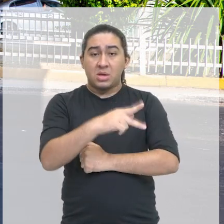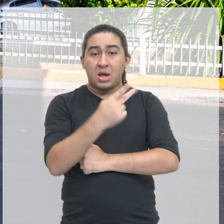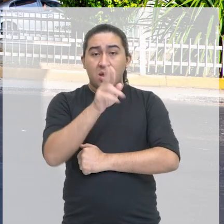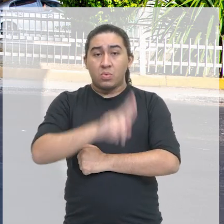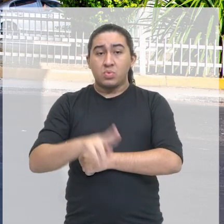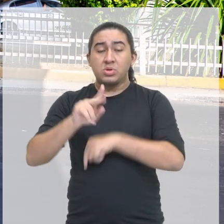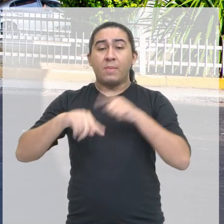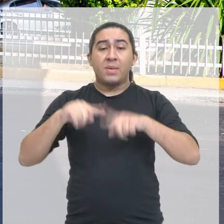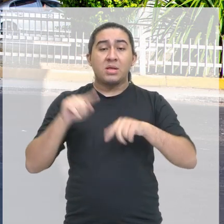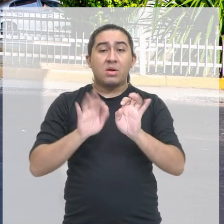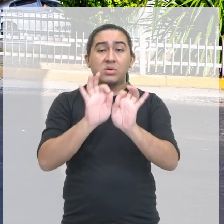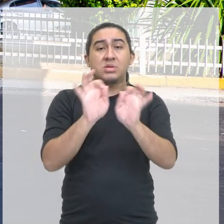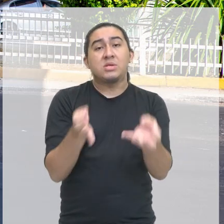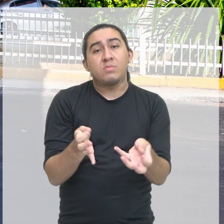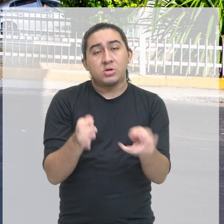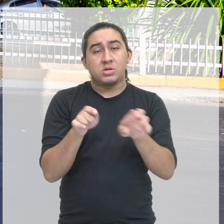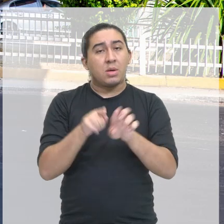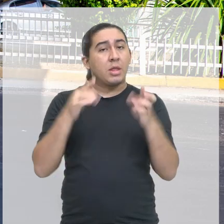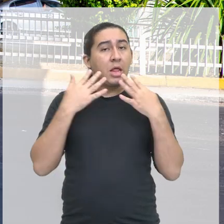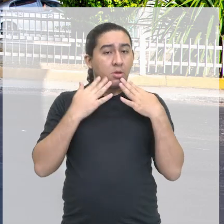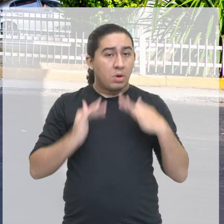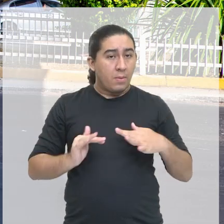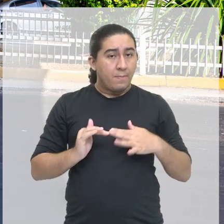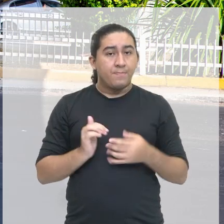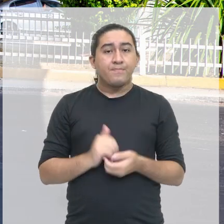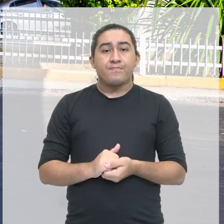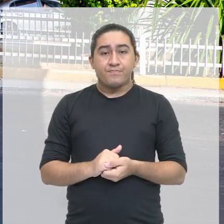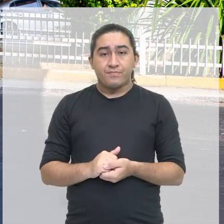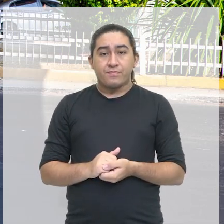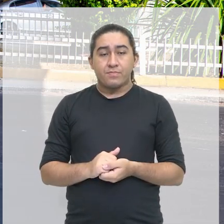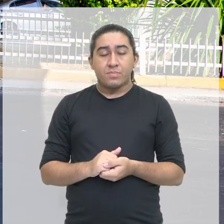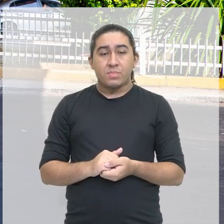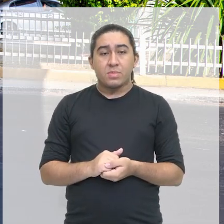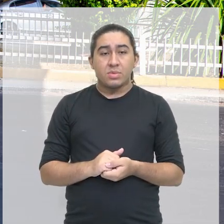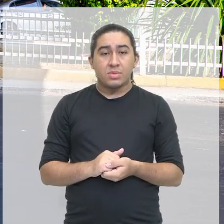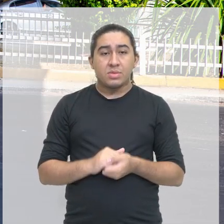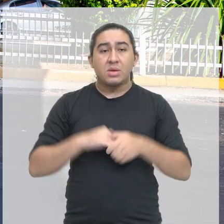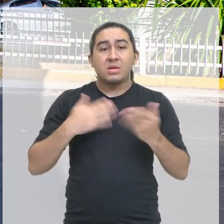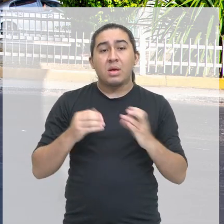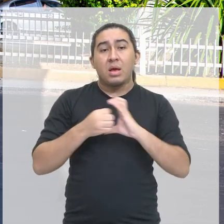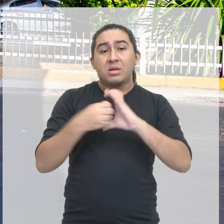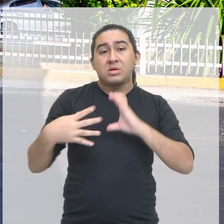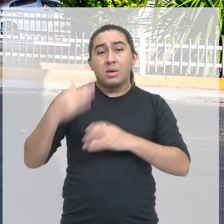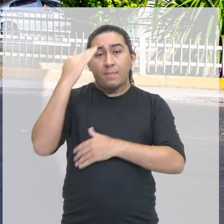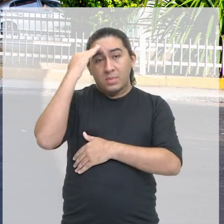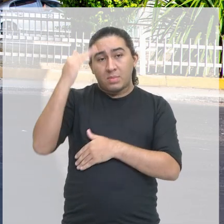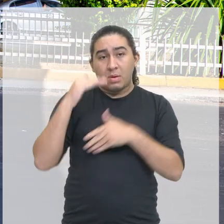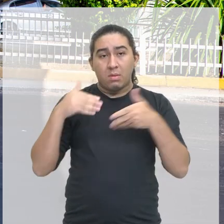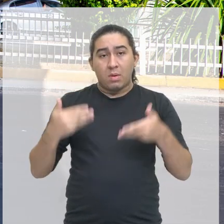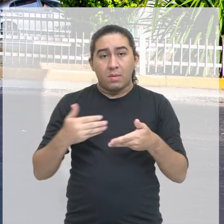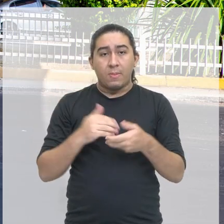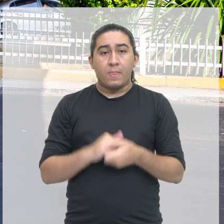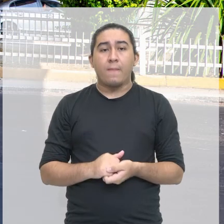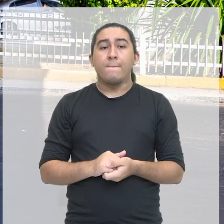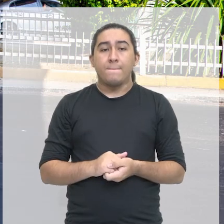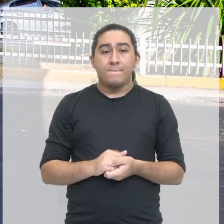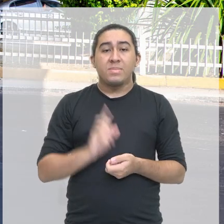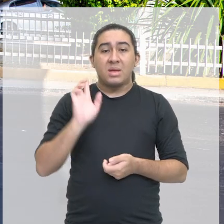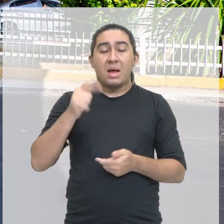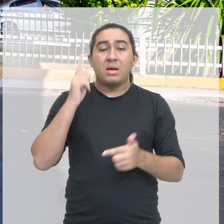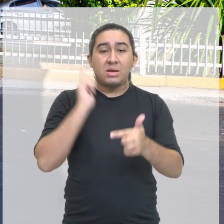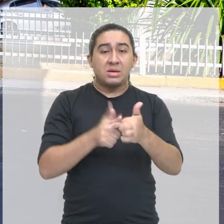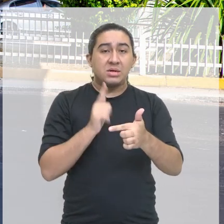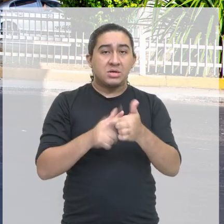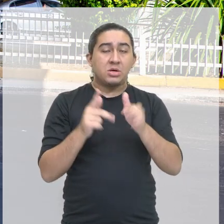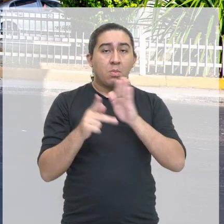de materiais simples e naturais. Então, a principal característica da arte povera é uma